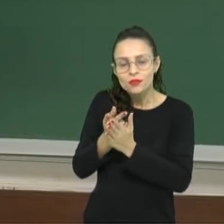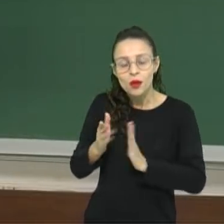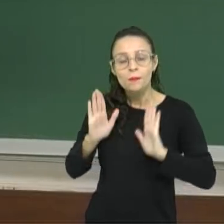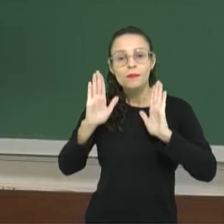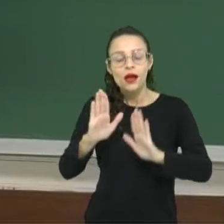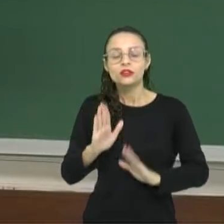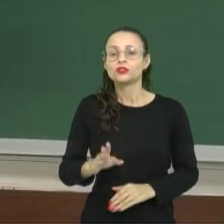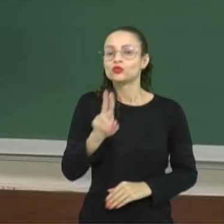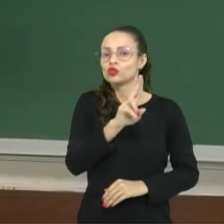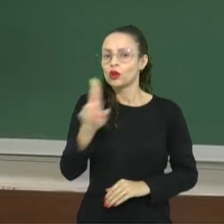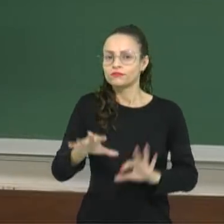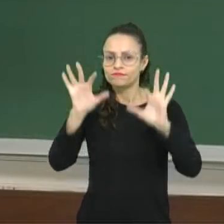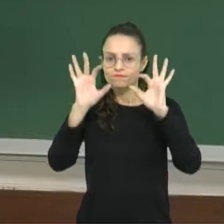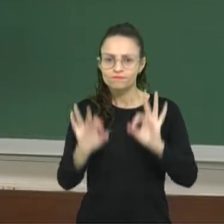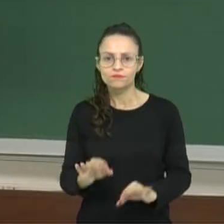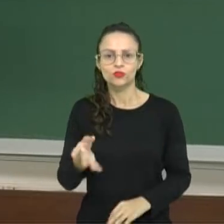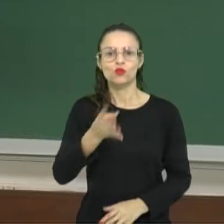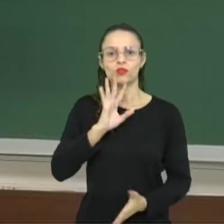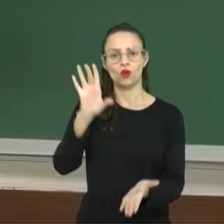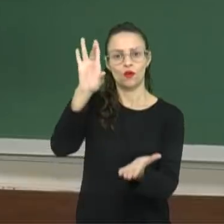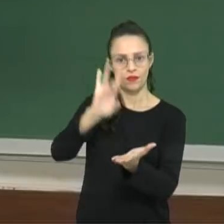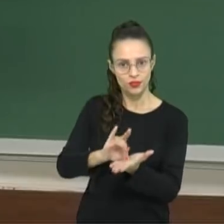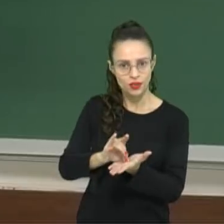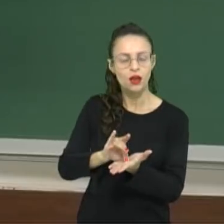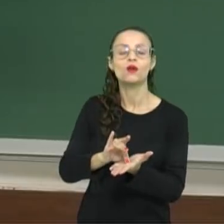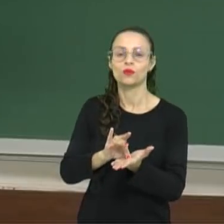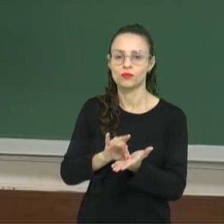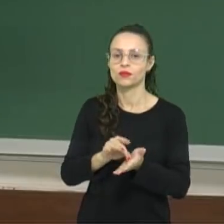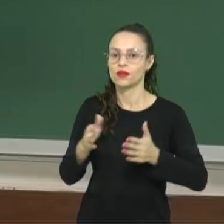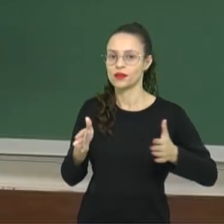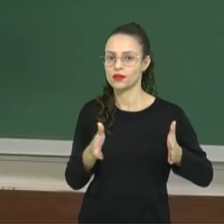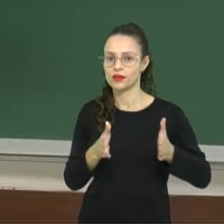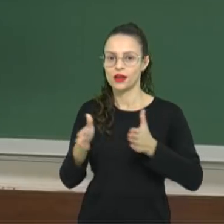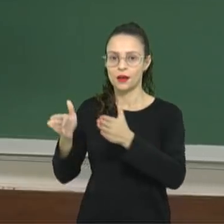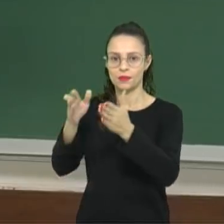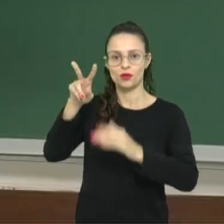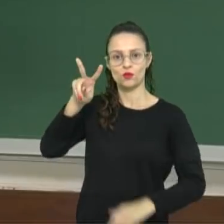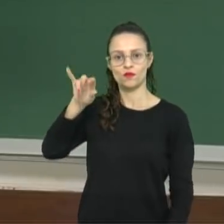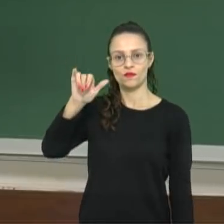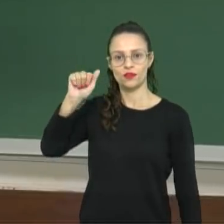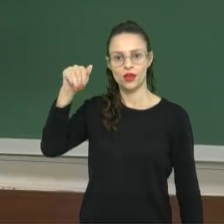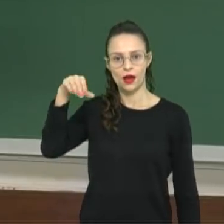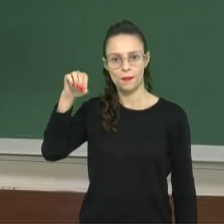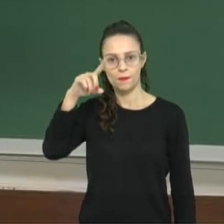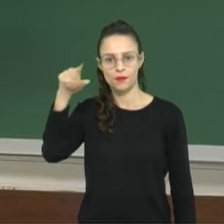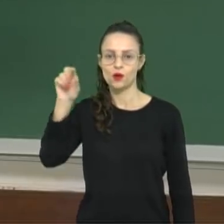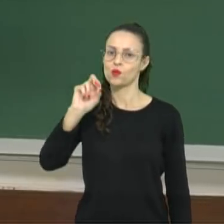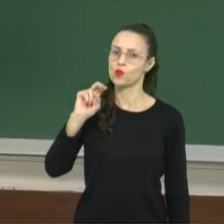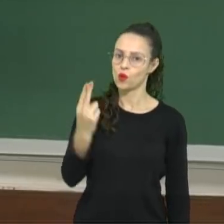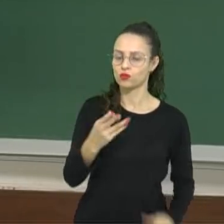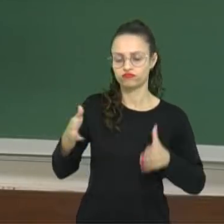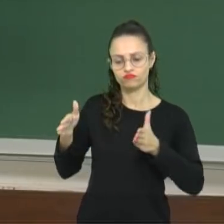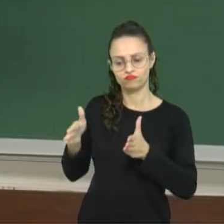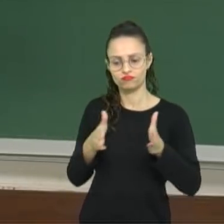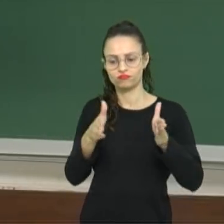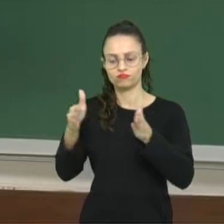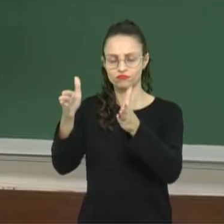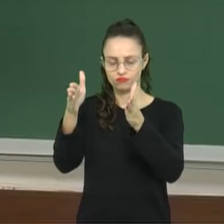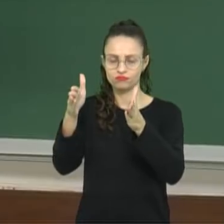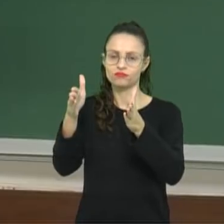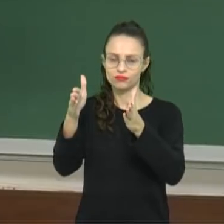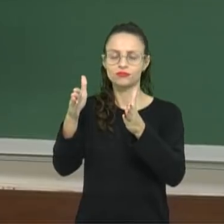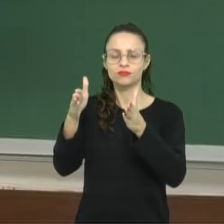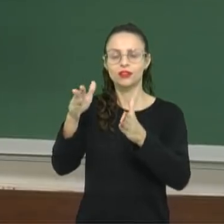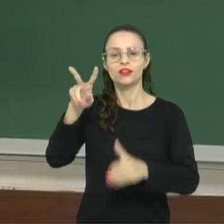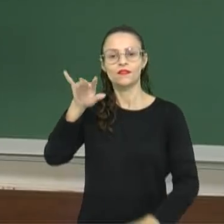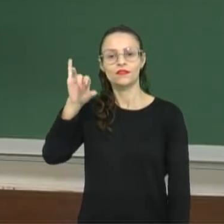nome conhecido e, vamos dizer assim, oficial que ficou ali? Caminho de Viamão ou Estrada de Viamão. Certo? Ou